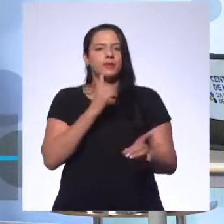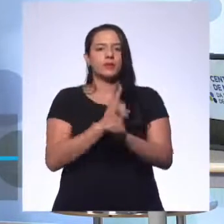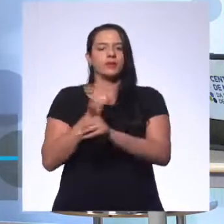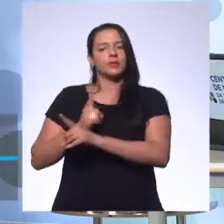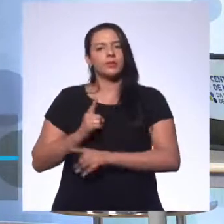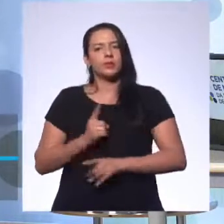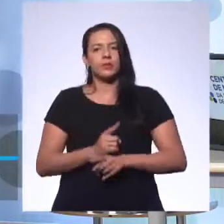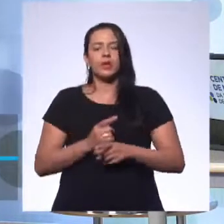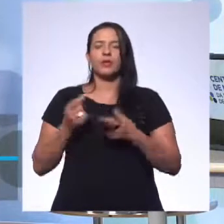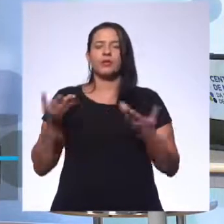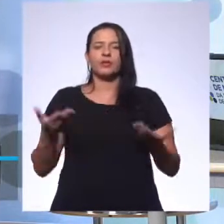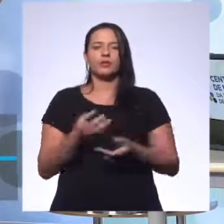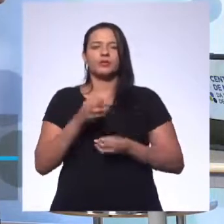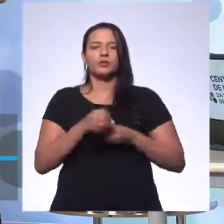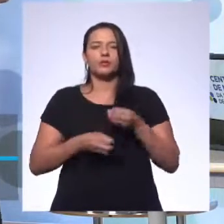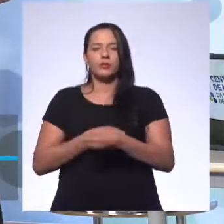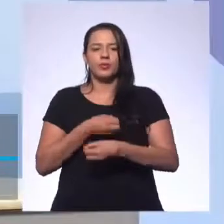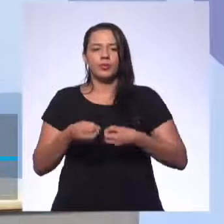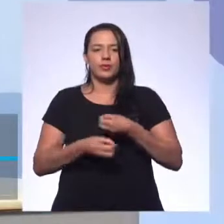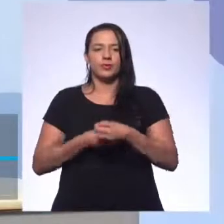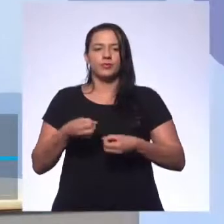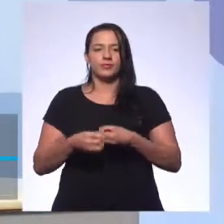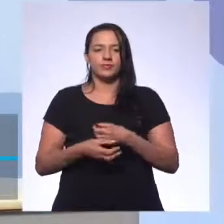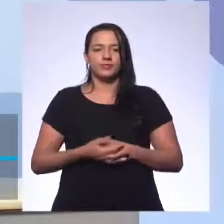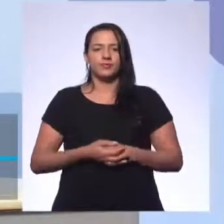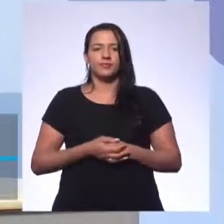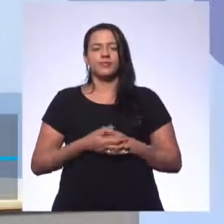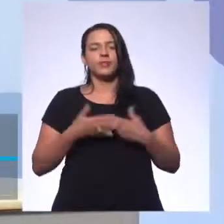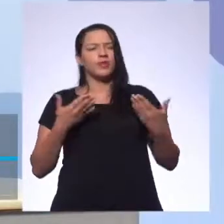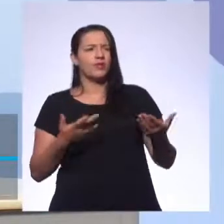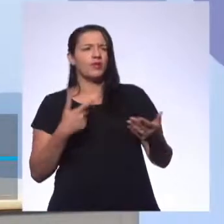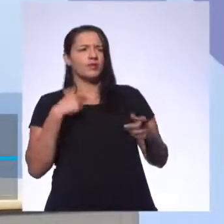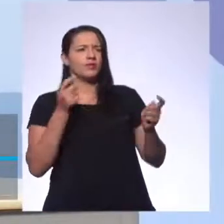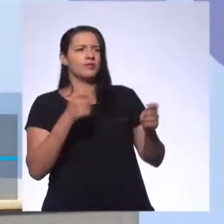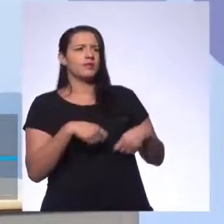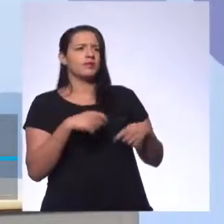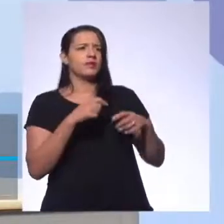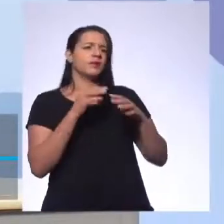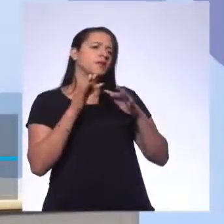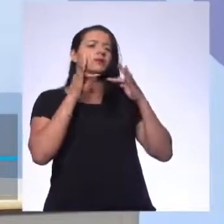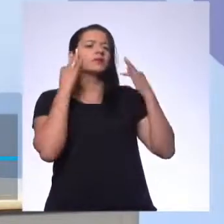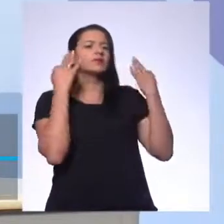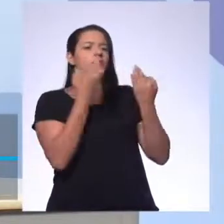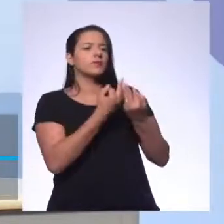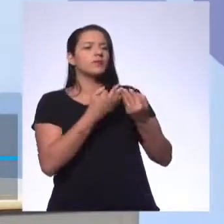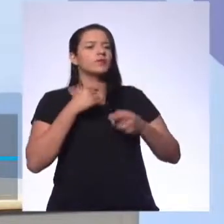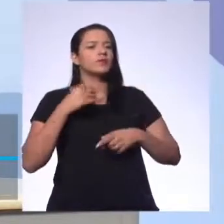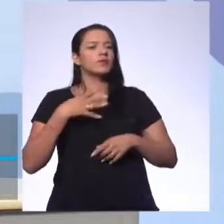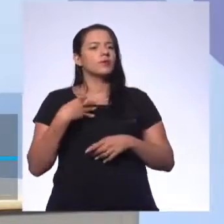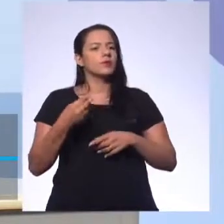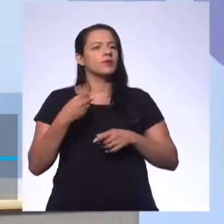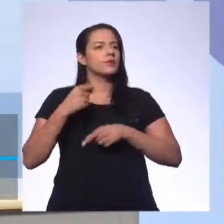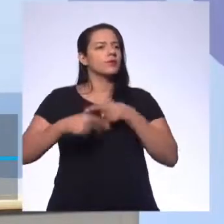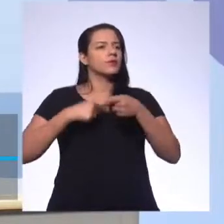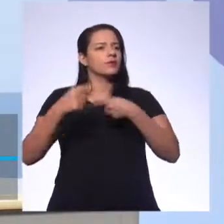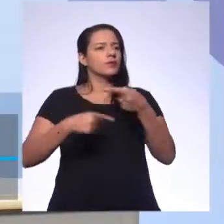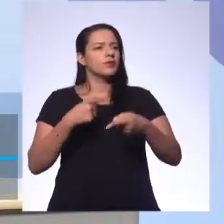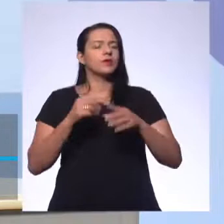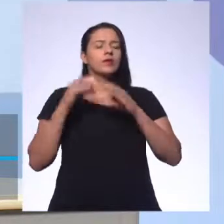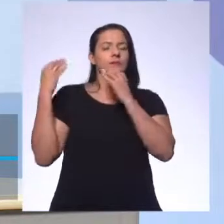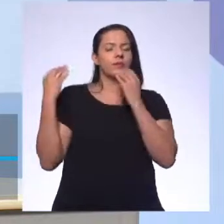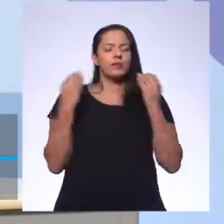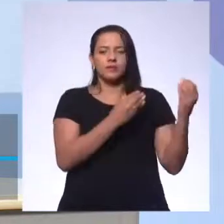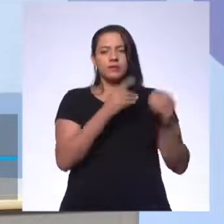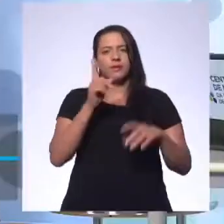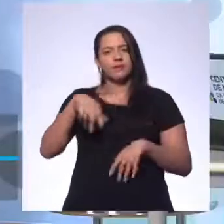nível molecular. Então, Dani, eu posso falar que o pepino e o melão são irmãos de pais diferentes e a melancia é o primo?